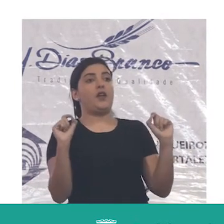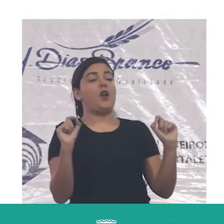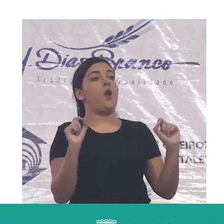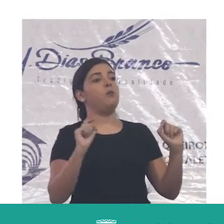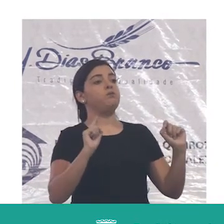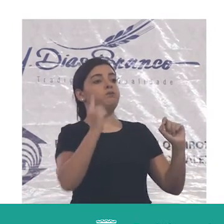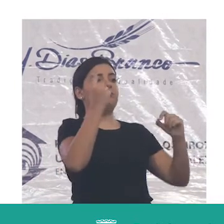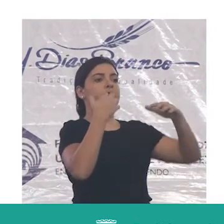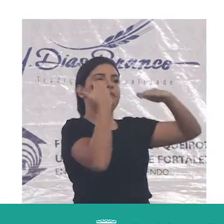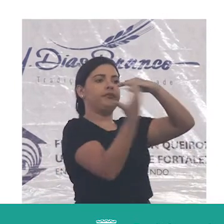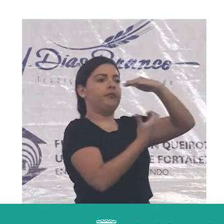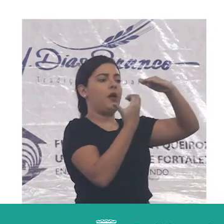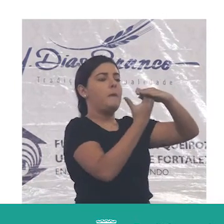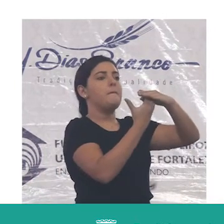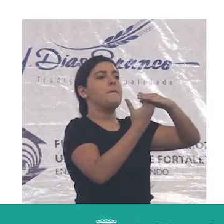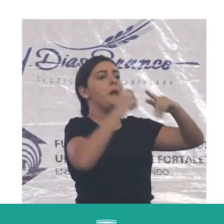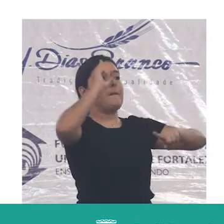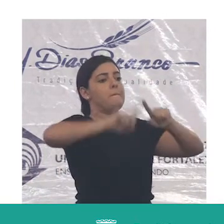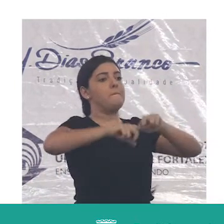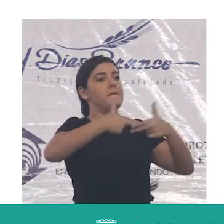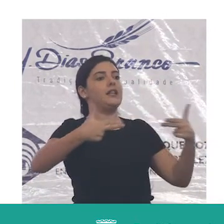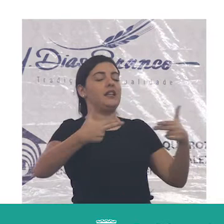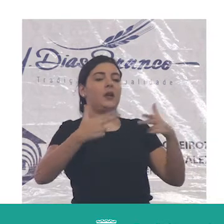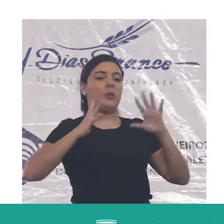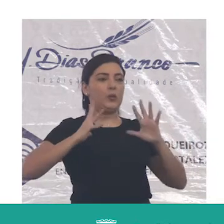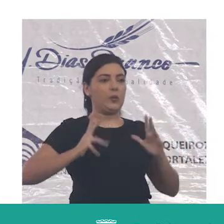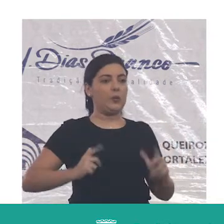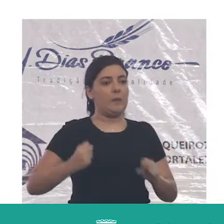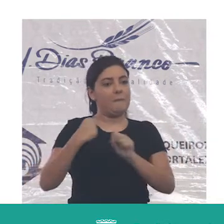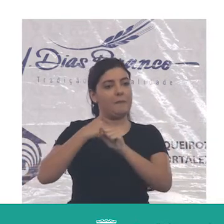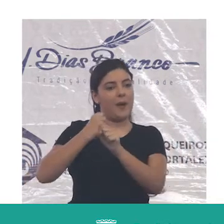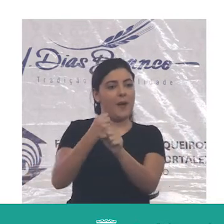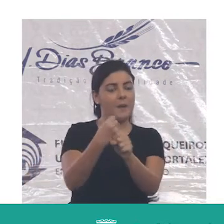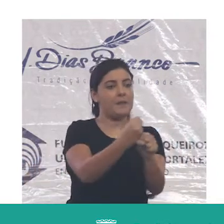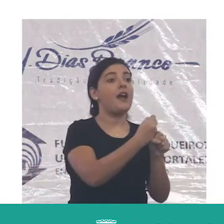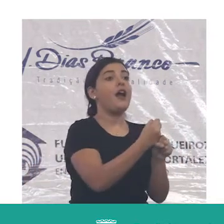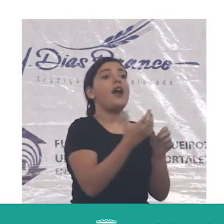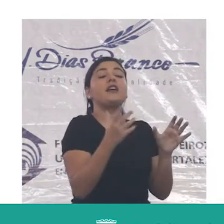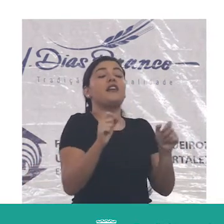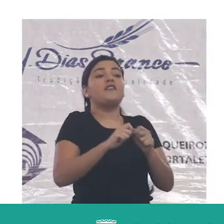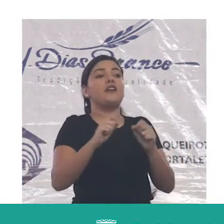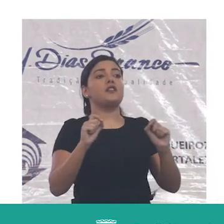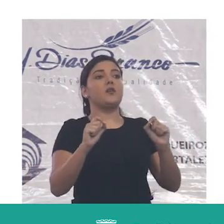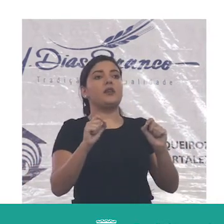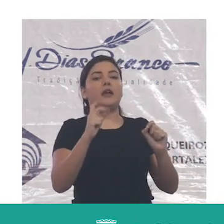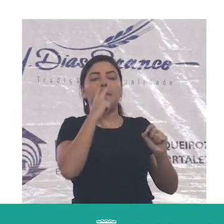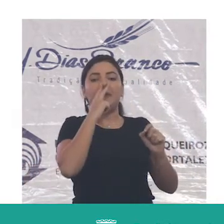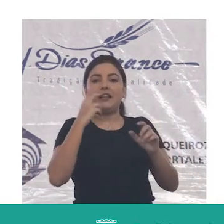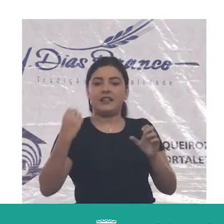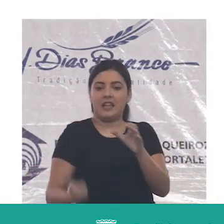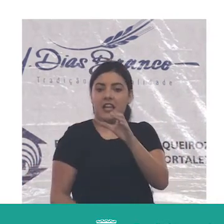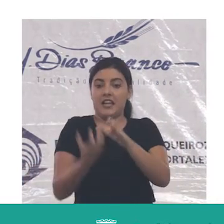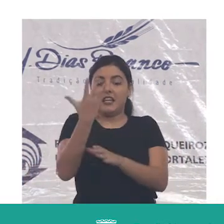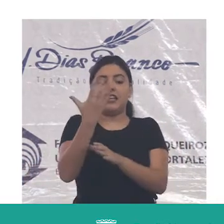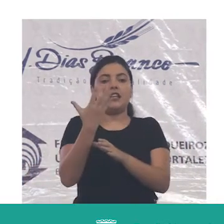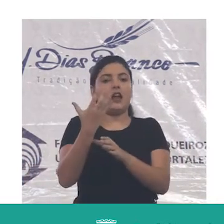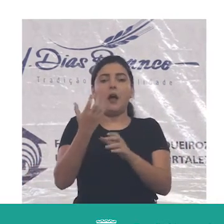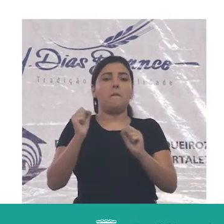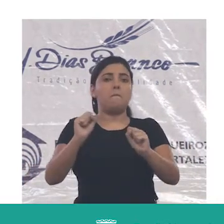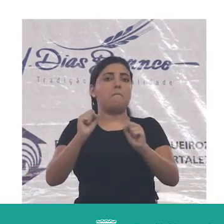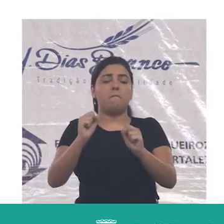Uma empresa de produtos de limpeza deseja fabricar uma embalagem com tampa